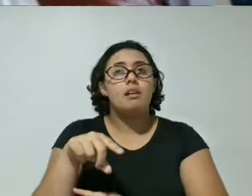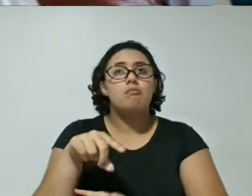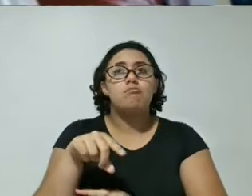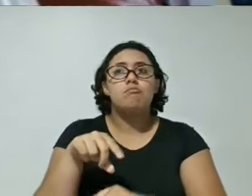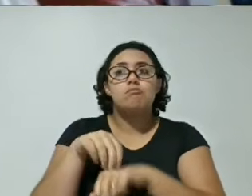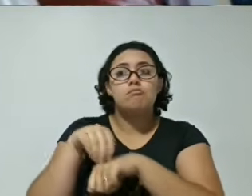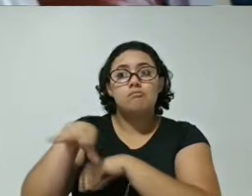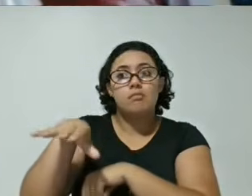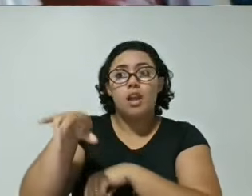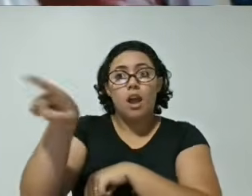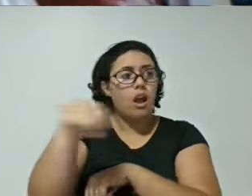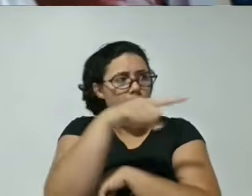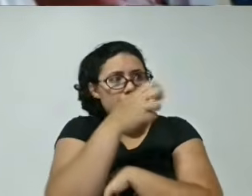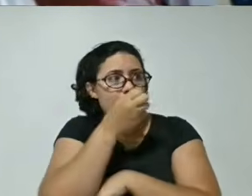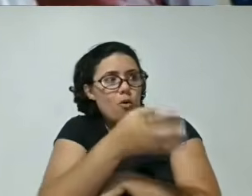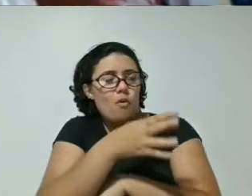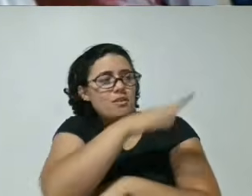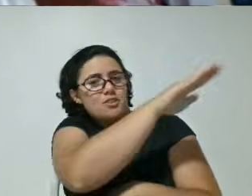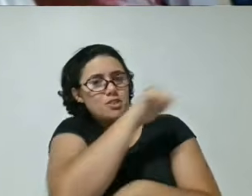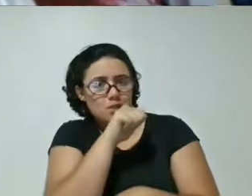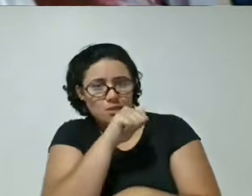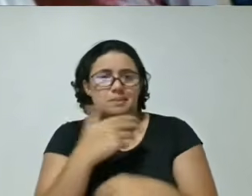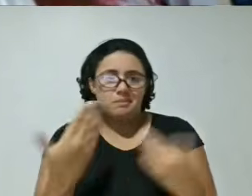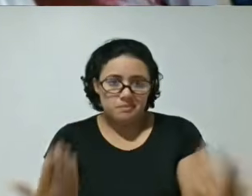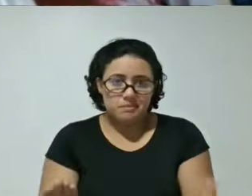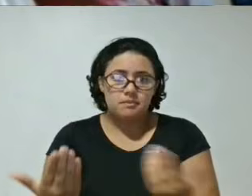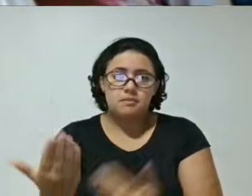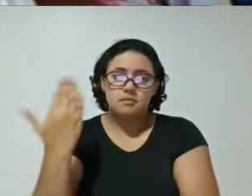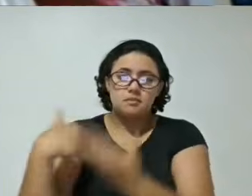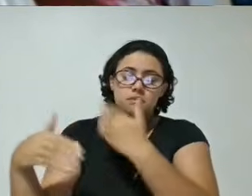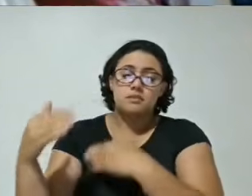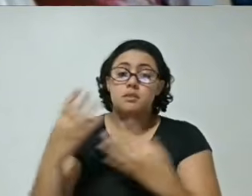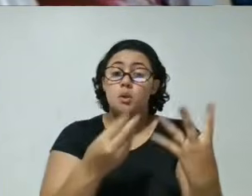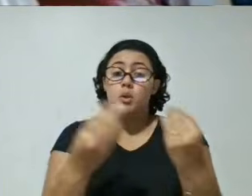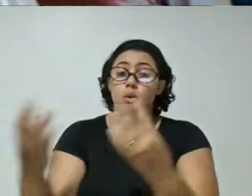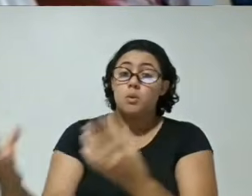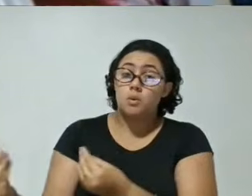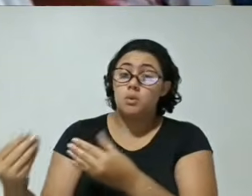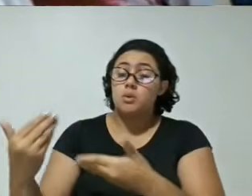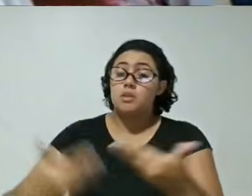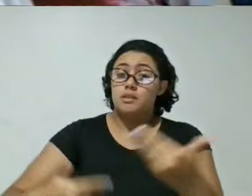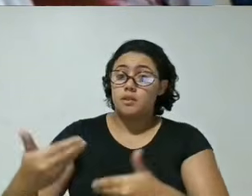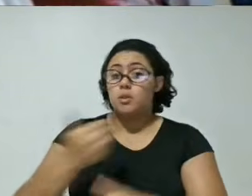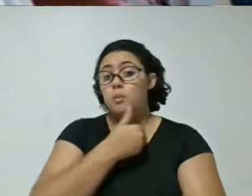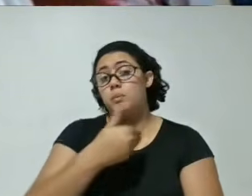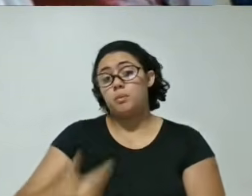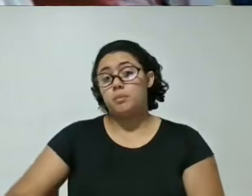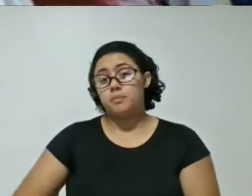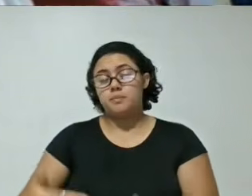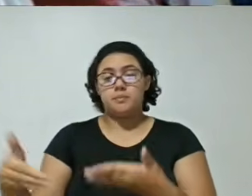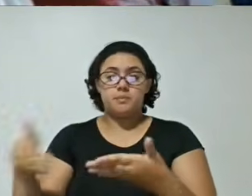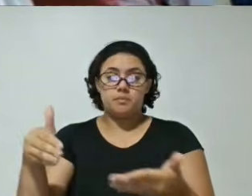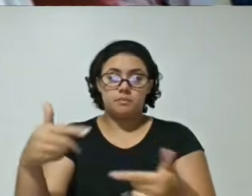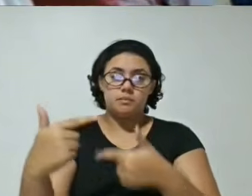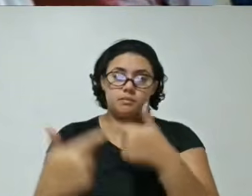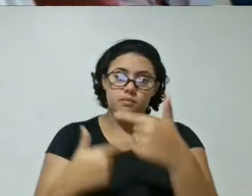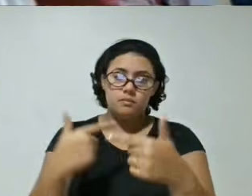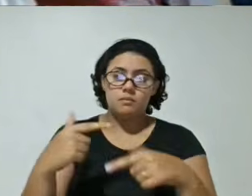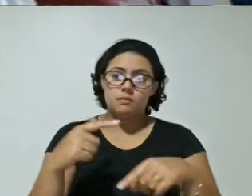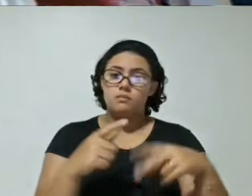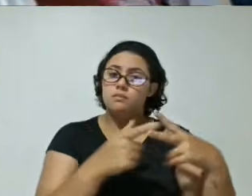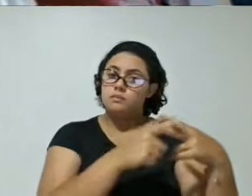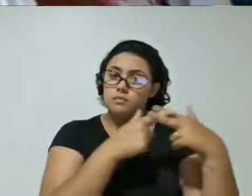período dentro, né, até uma reivindicação antiga de muitos servidores de carreira, que esses equipamentos